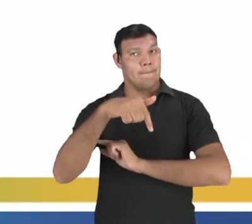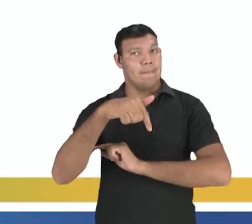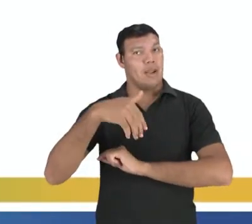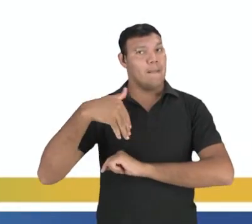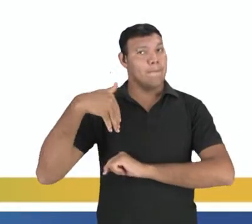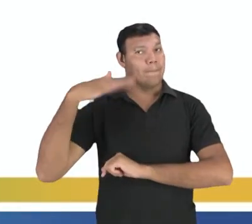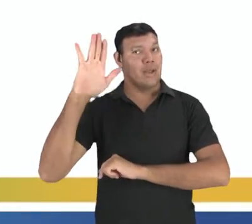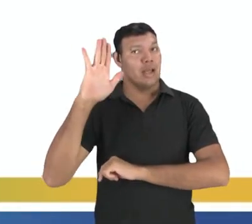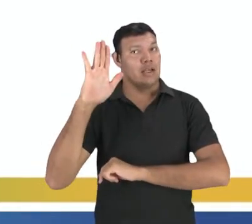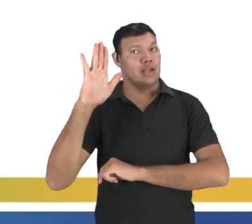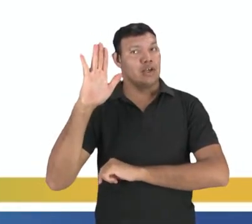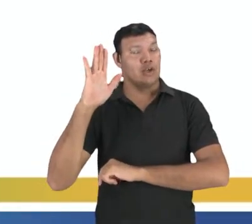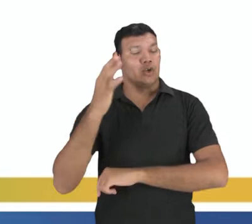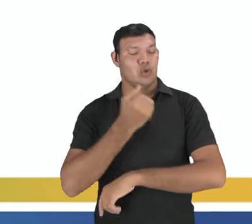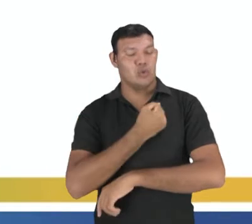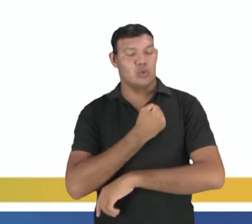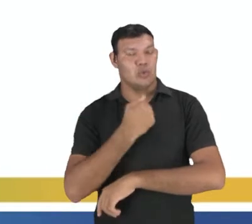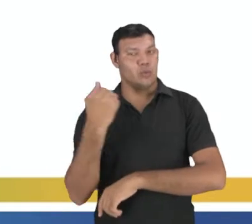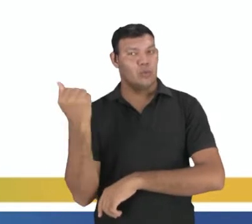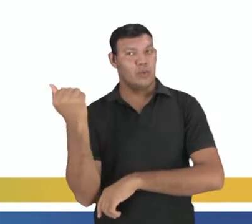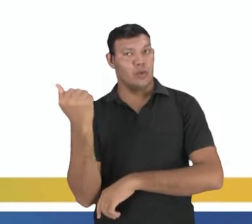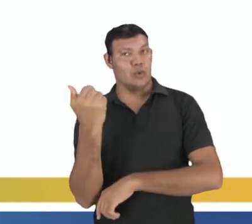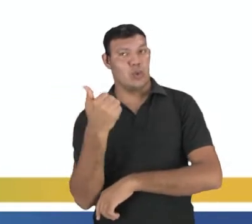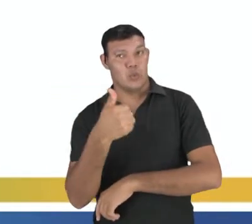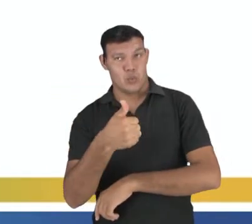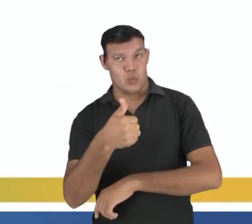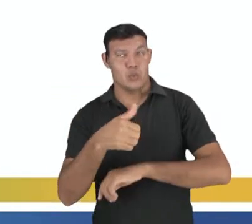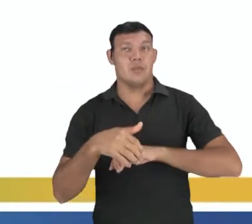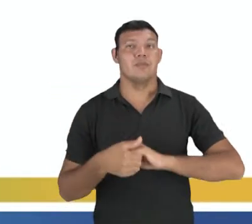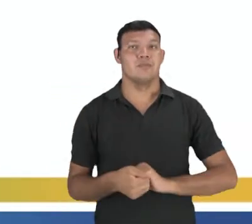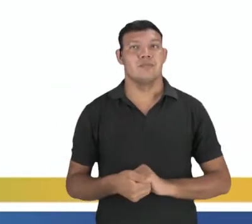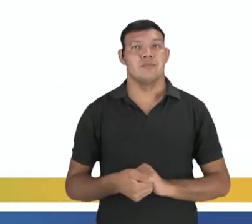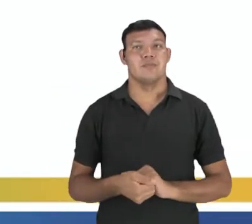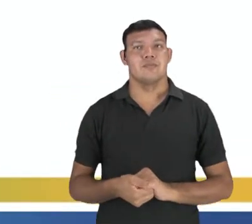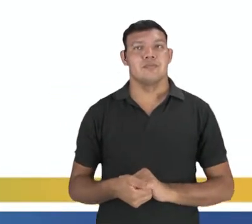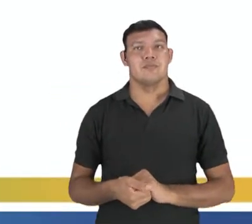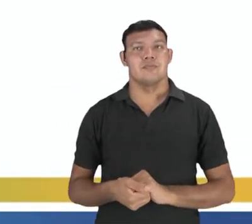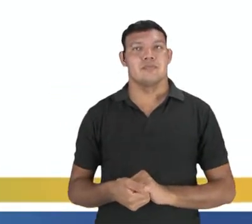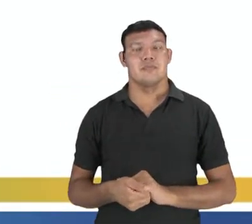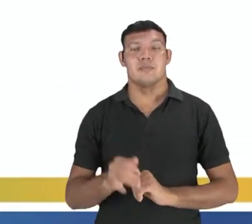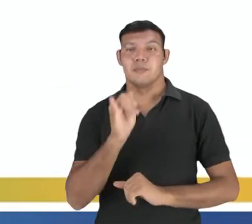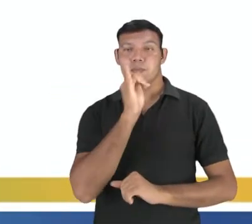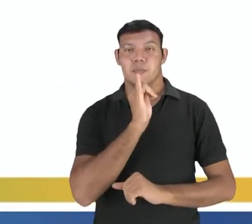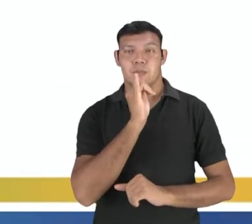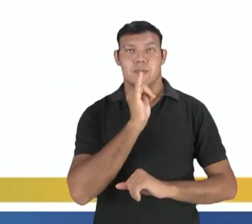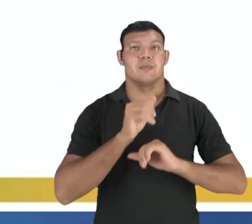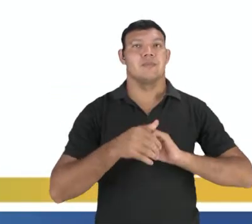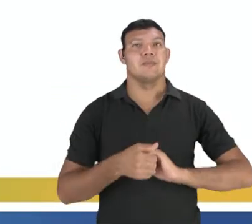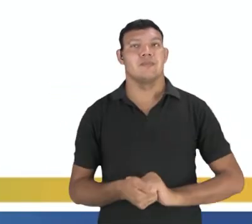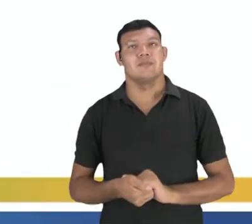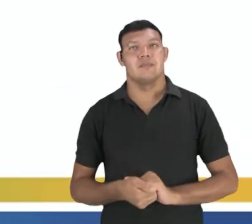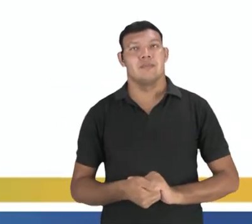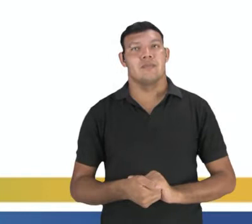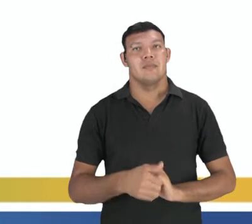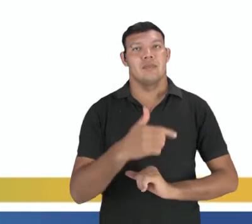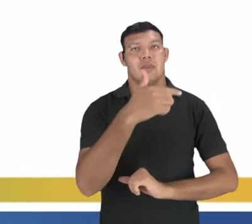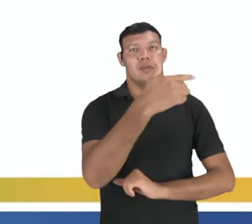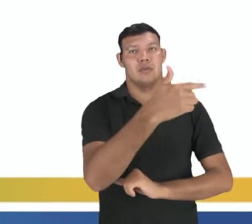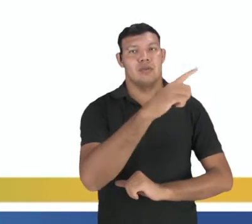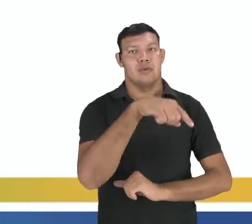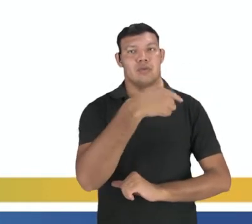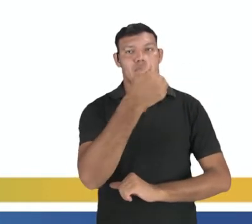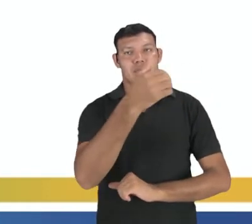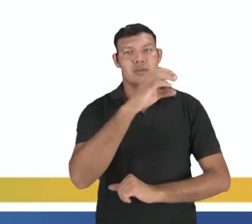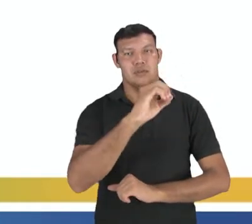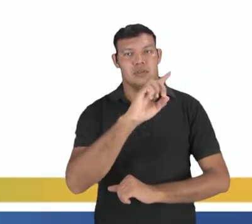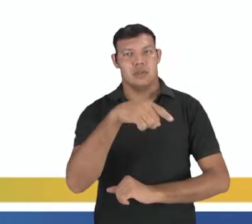que 1, ou seja, Q é maior do que 1. Por exemplo, 2, 10,